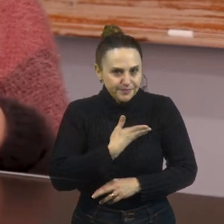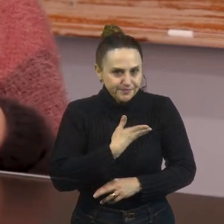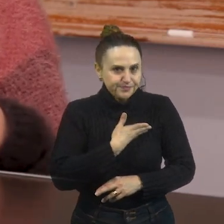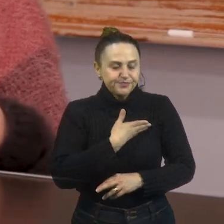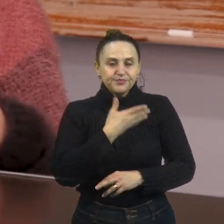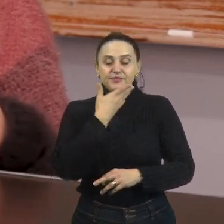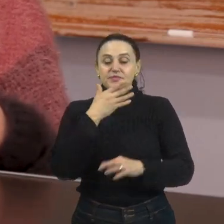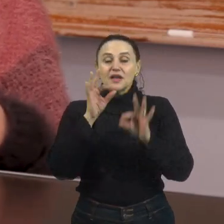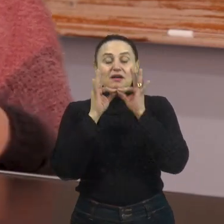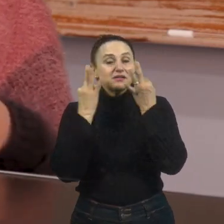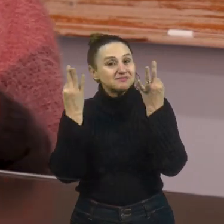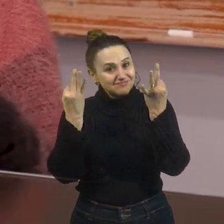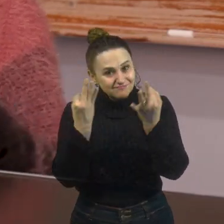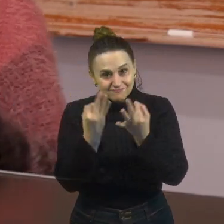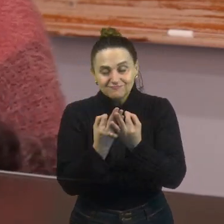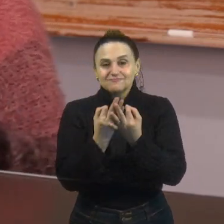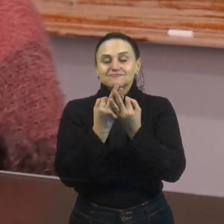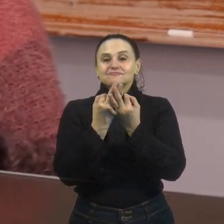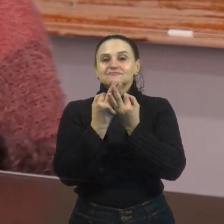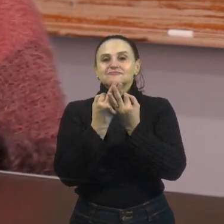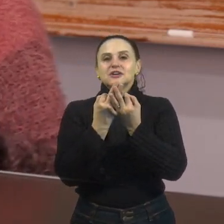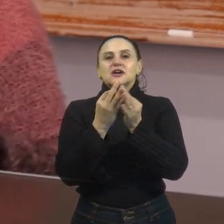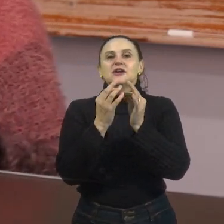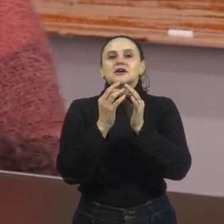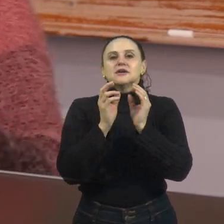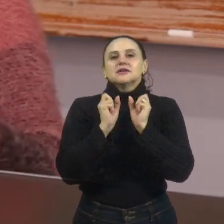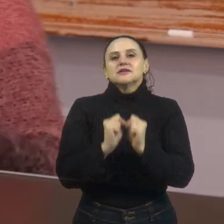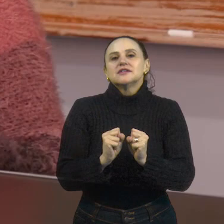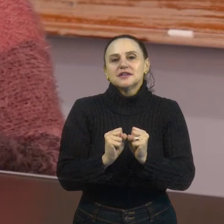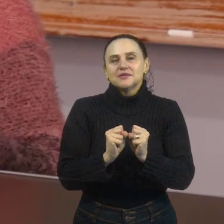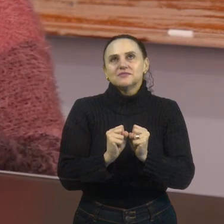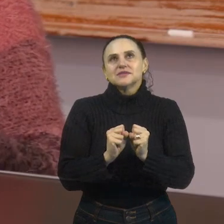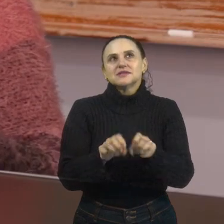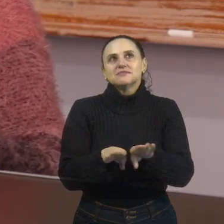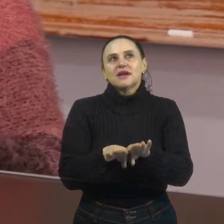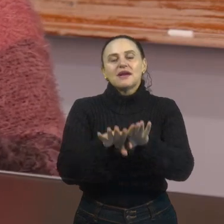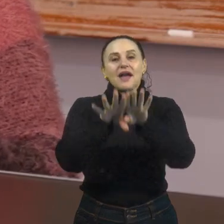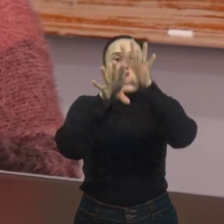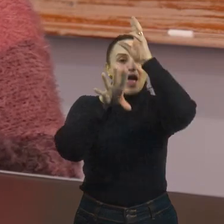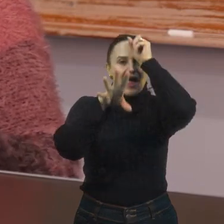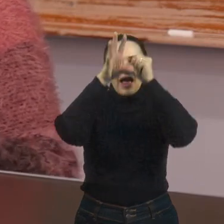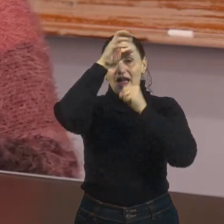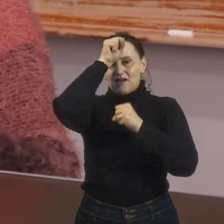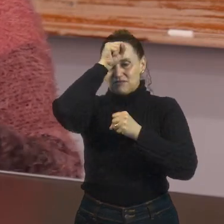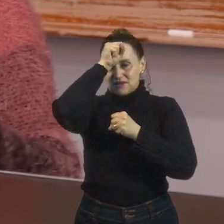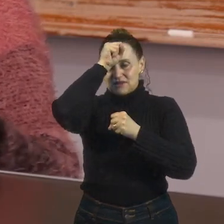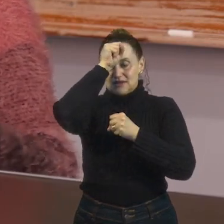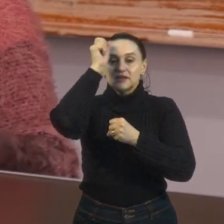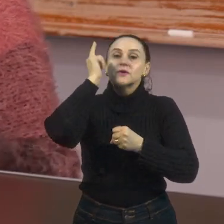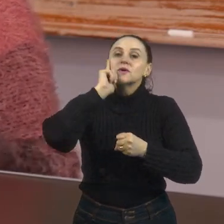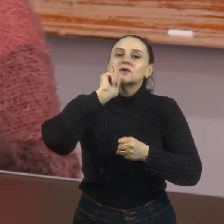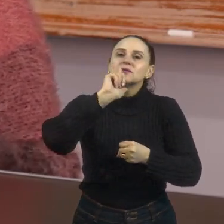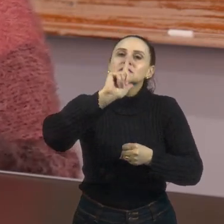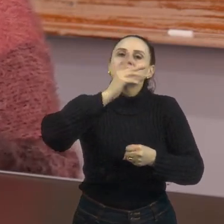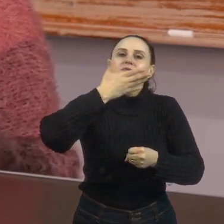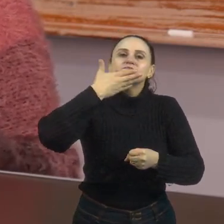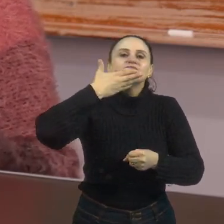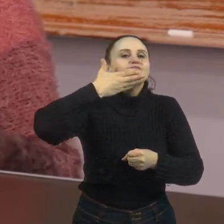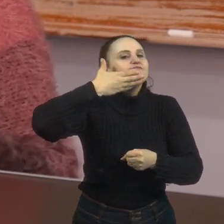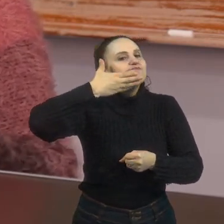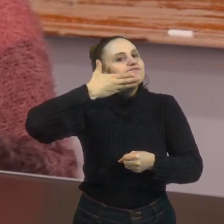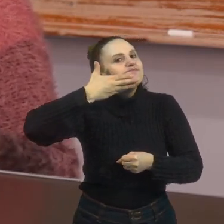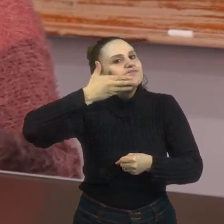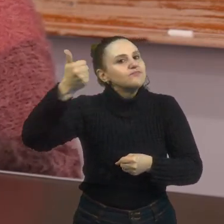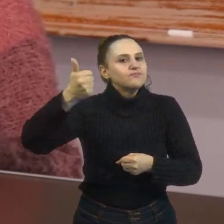os pais, aprendamos com tudo isso e também consigamos sair melhor, né?